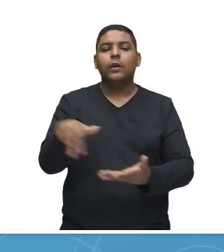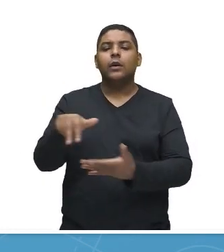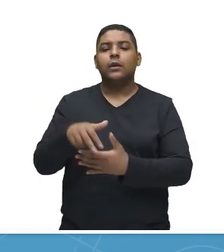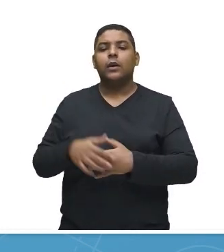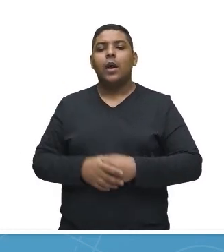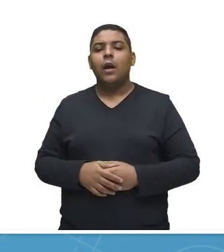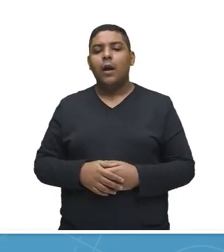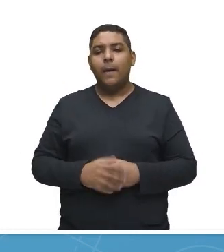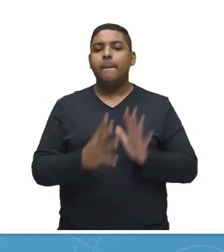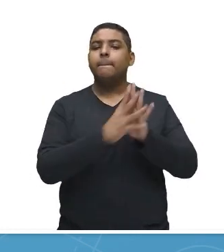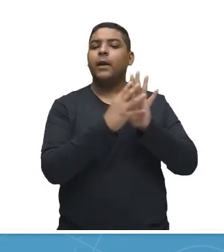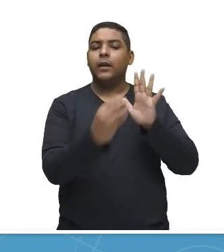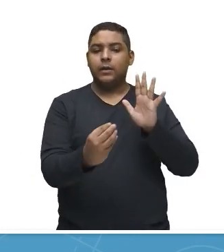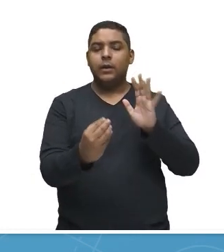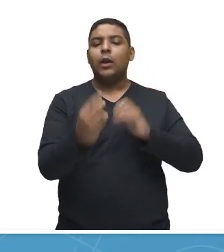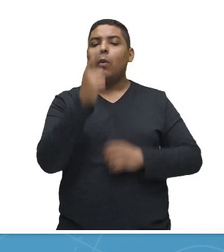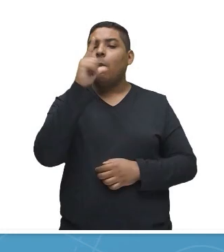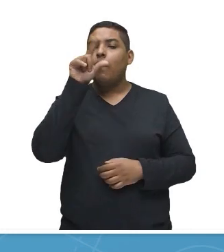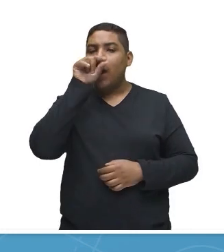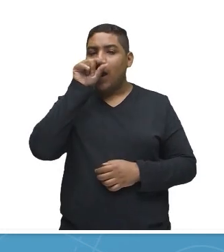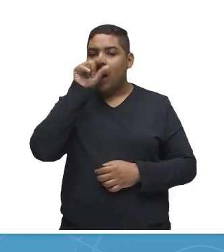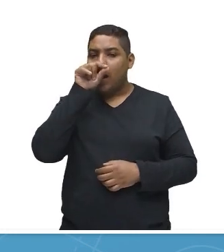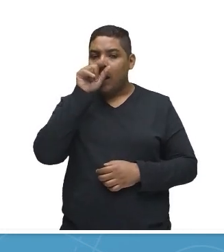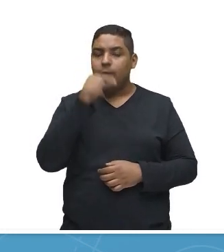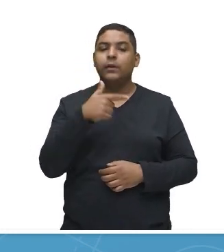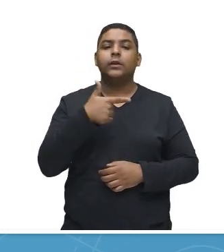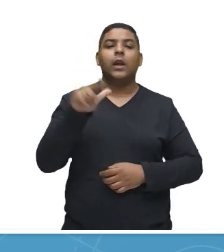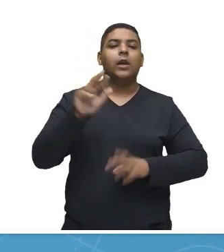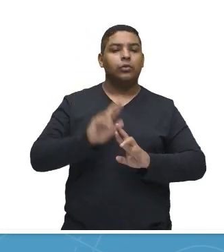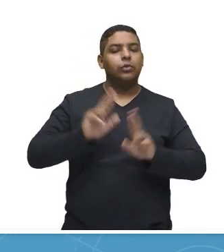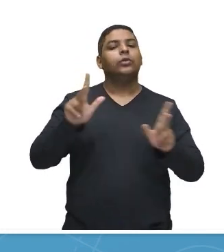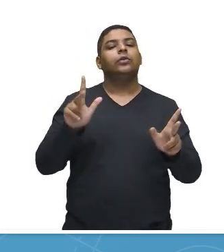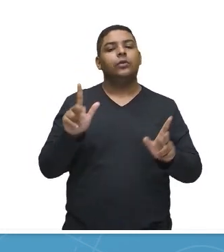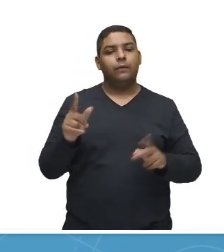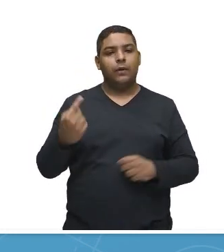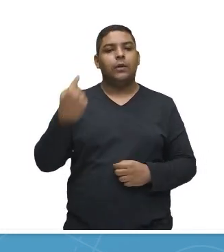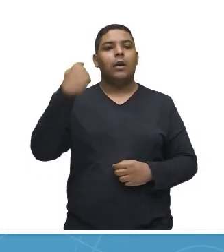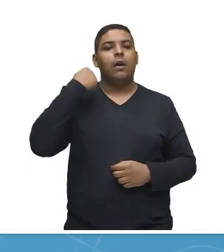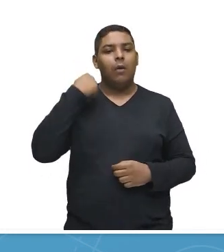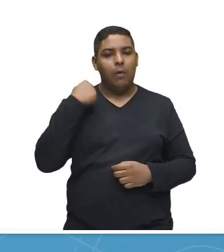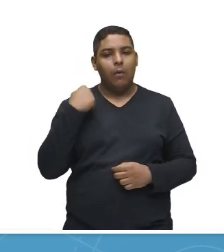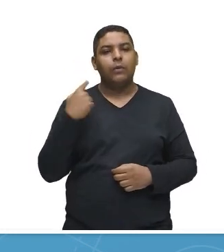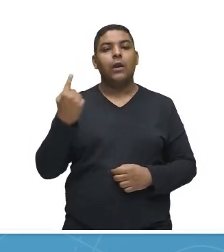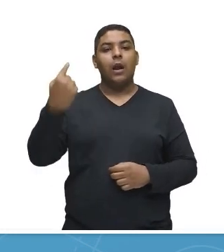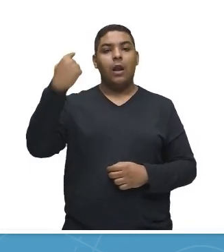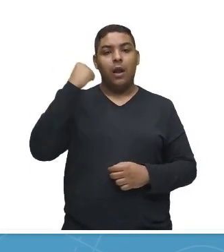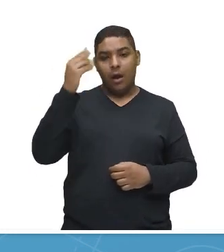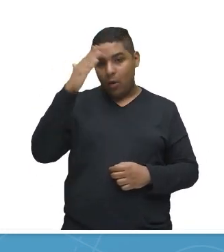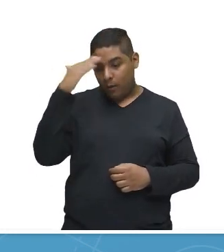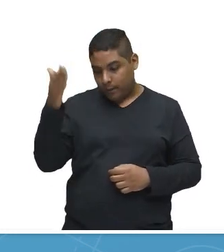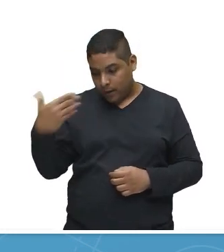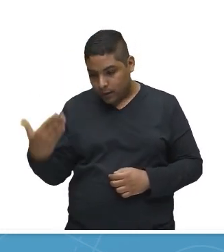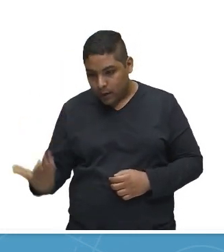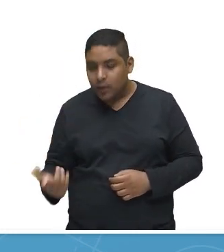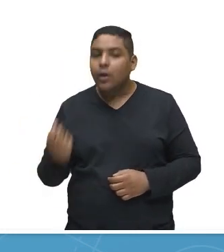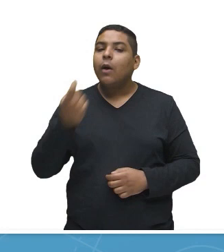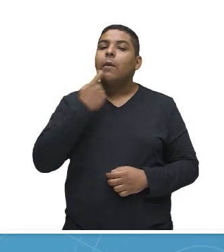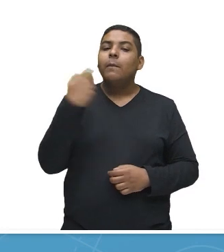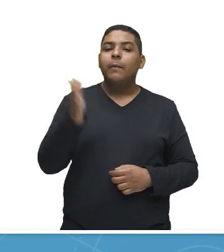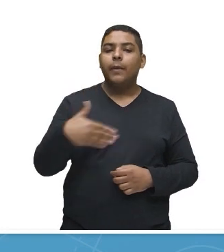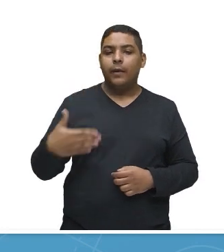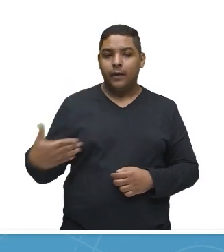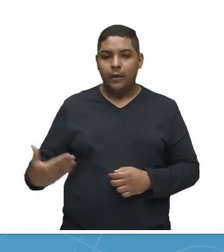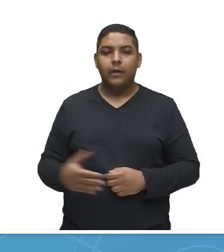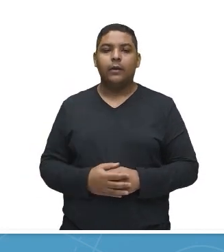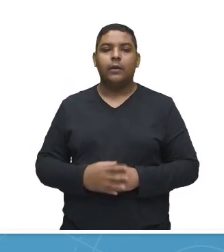imitando uma ave. Olha só, já diferenciou lá do Aipenquit. Lá ele imita um pirarucu, aqui